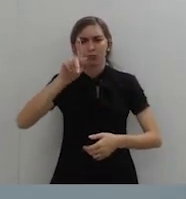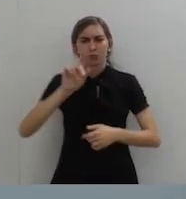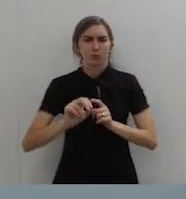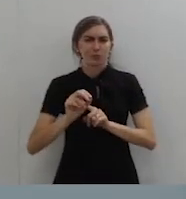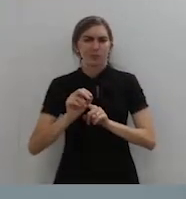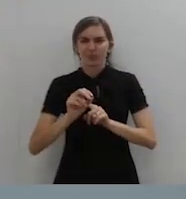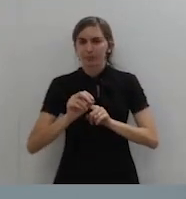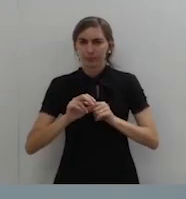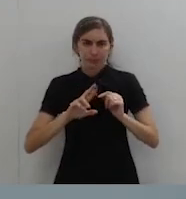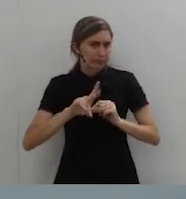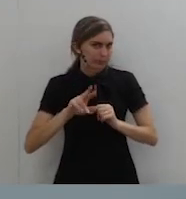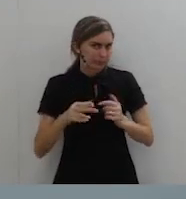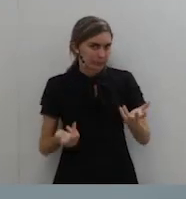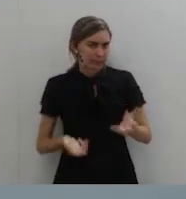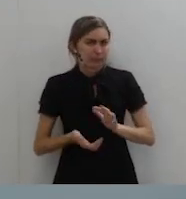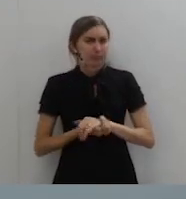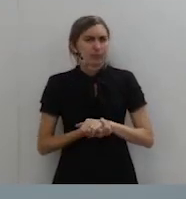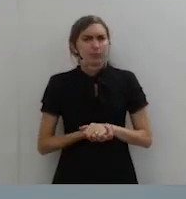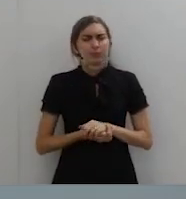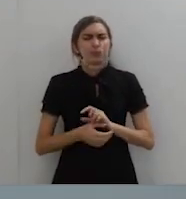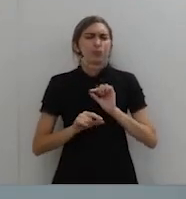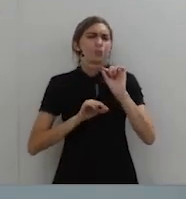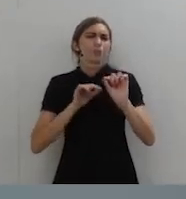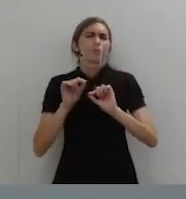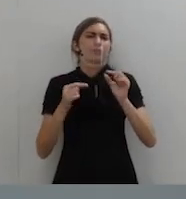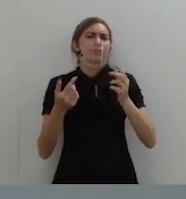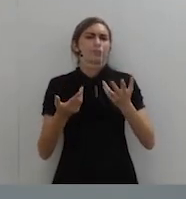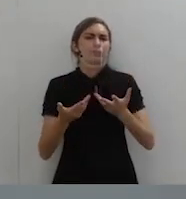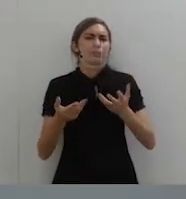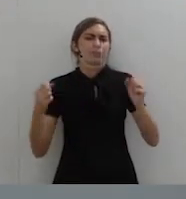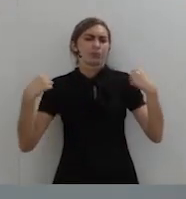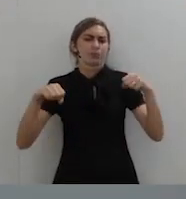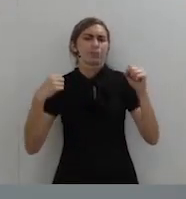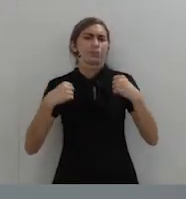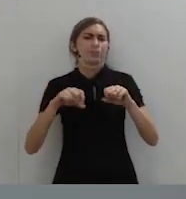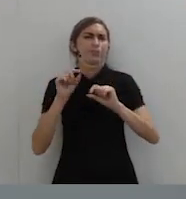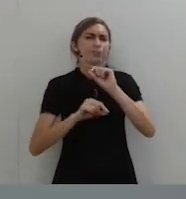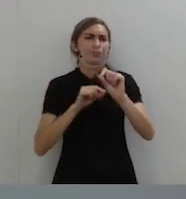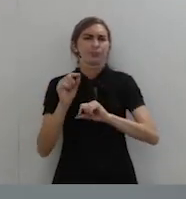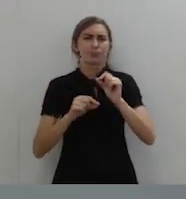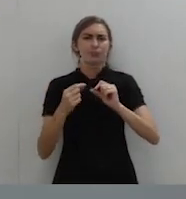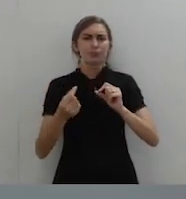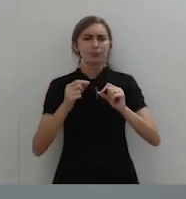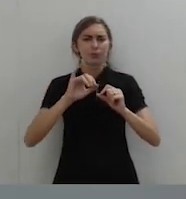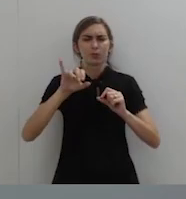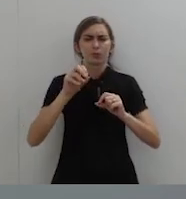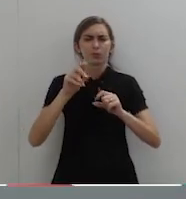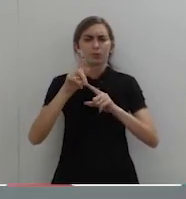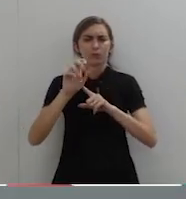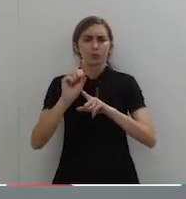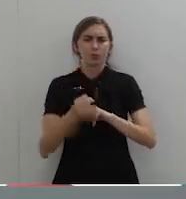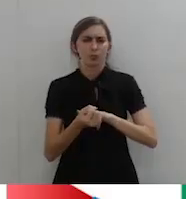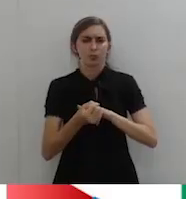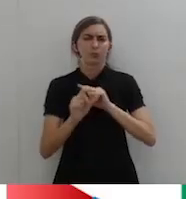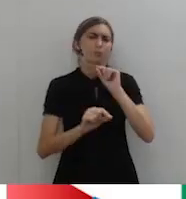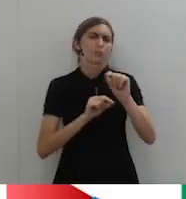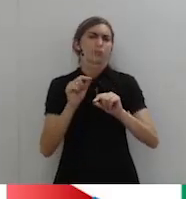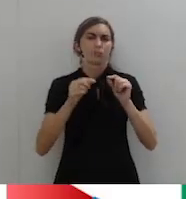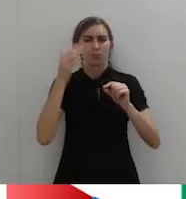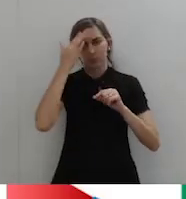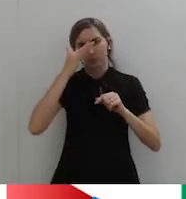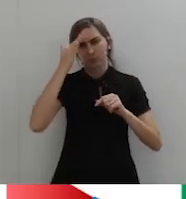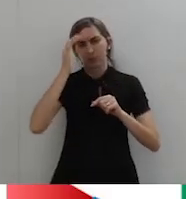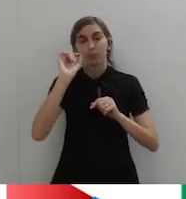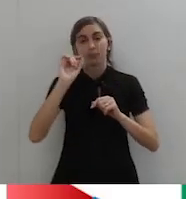jogo, não necessariamente. Então, para a educação física, o que são exatamente os jogos? Para a gente